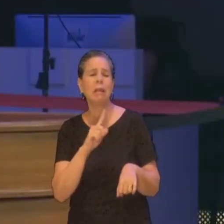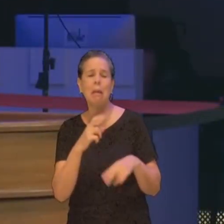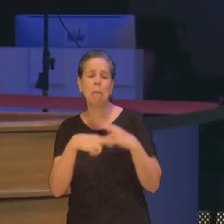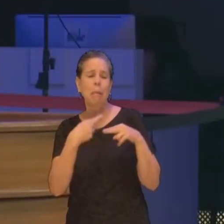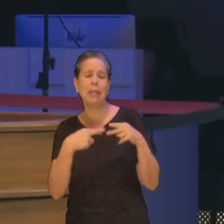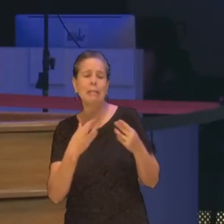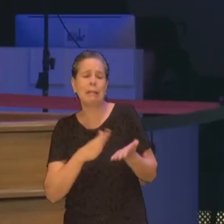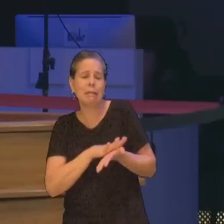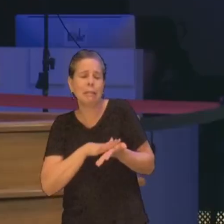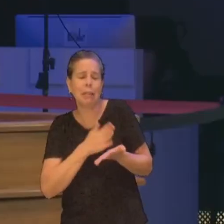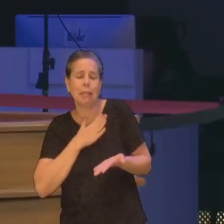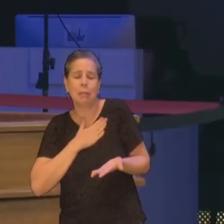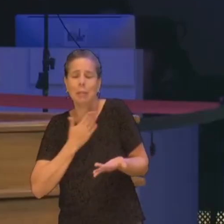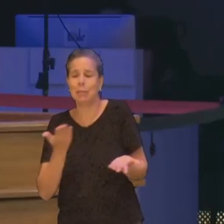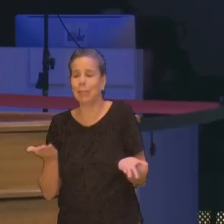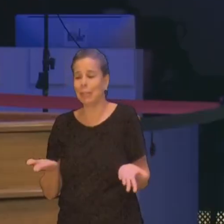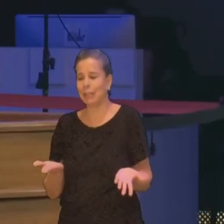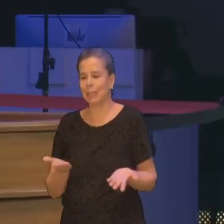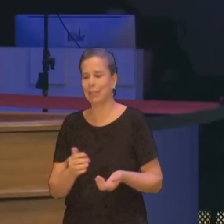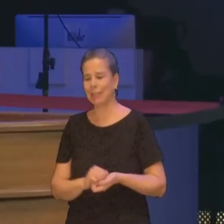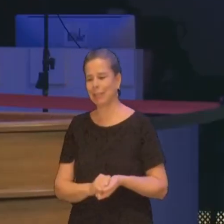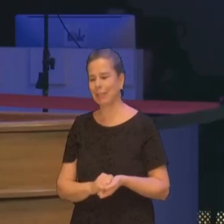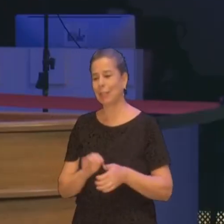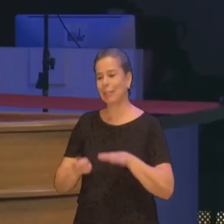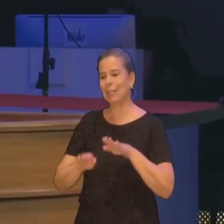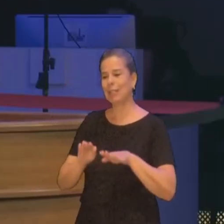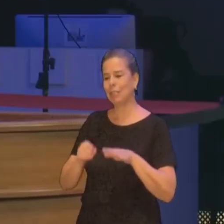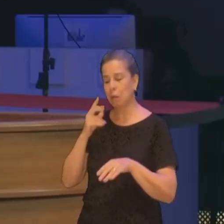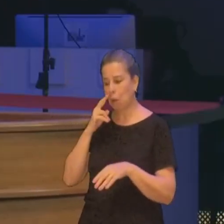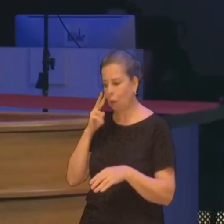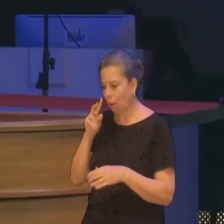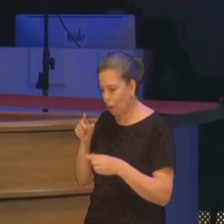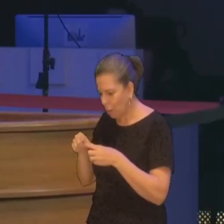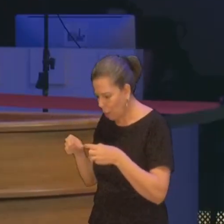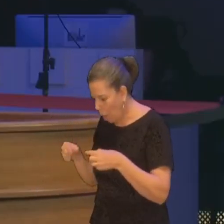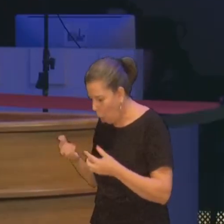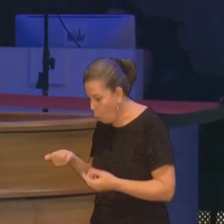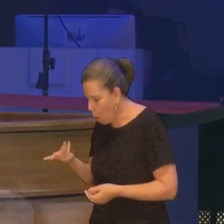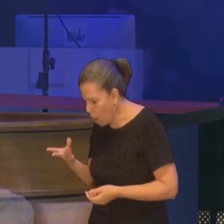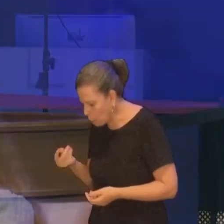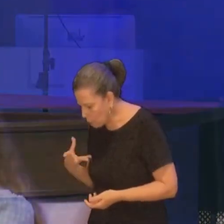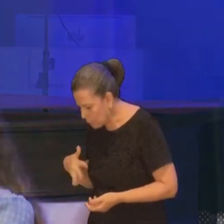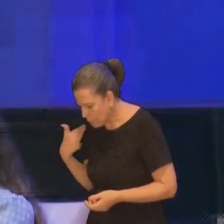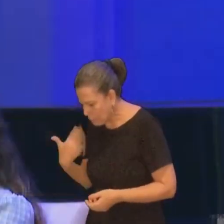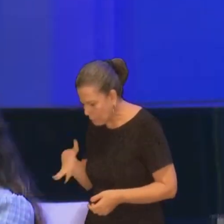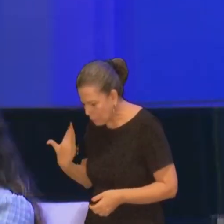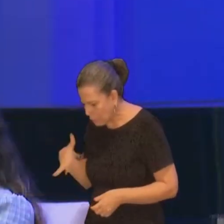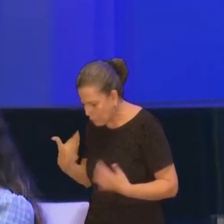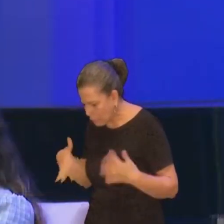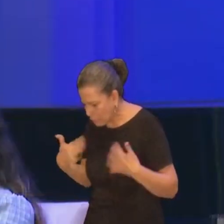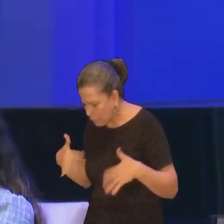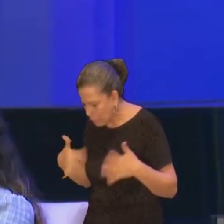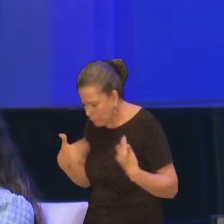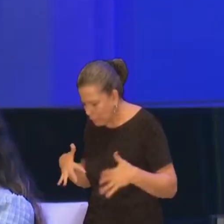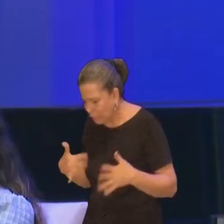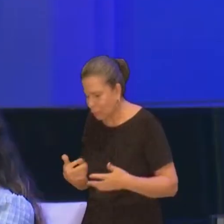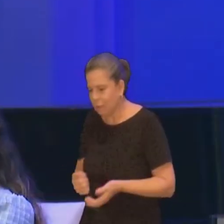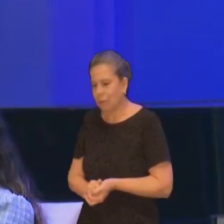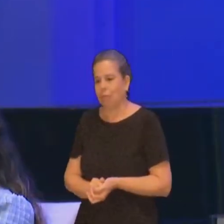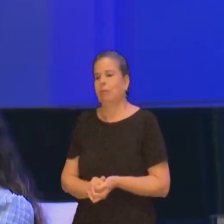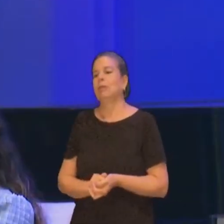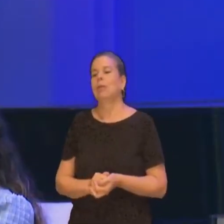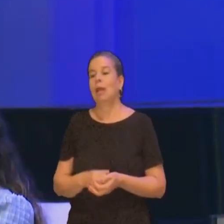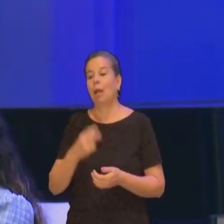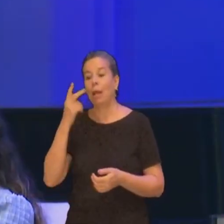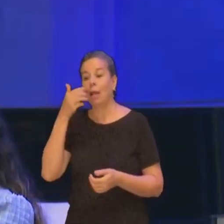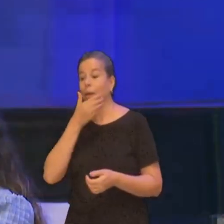presenteastes? E muitas vezes nós vemos o preço, nós vemos o desejo da nossa